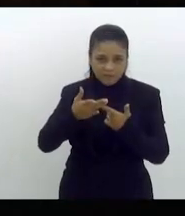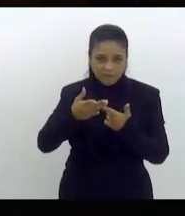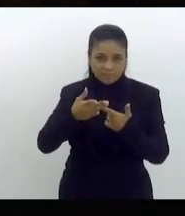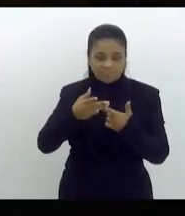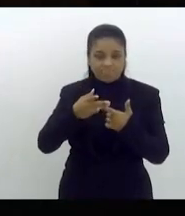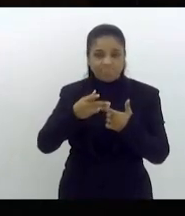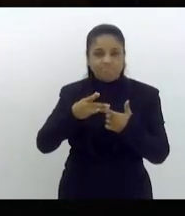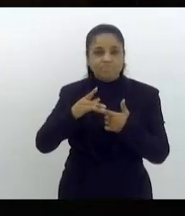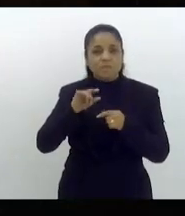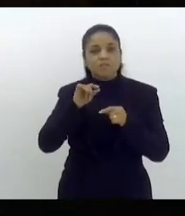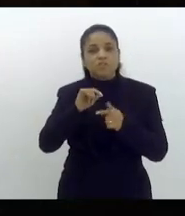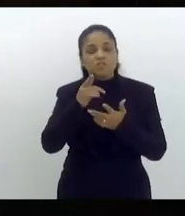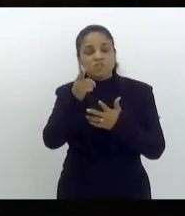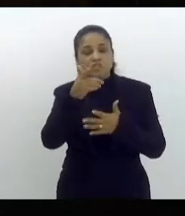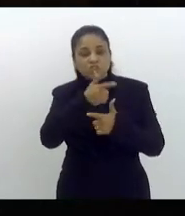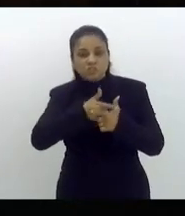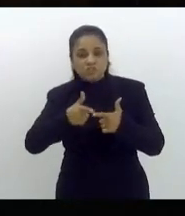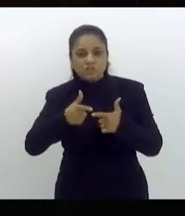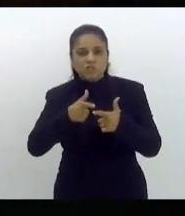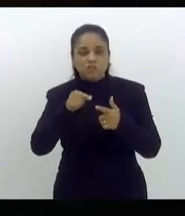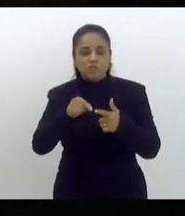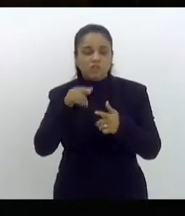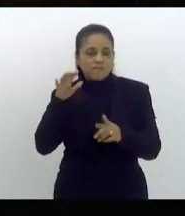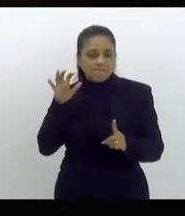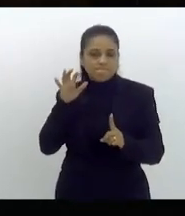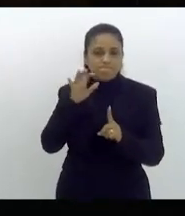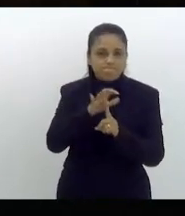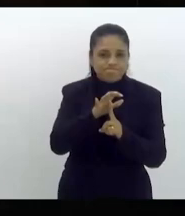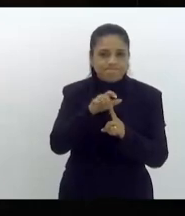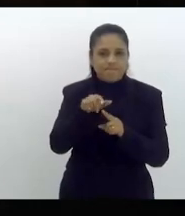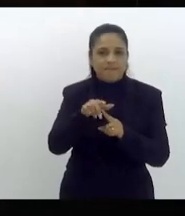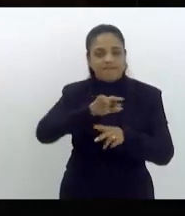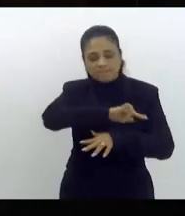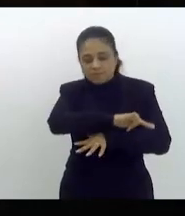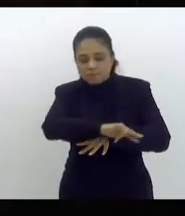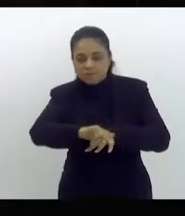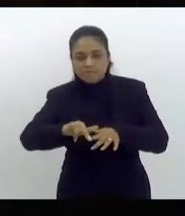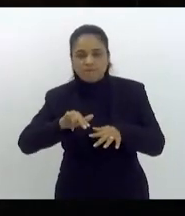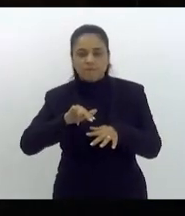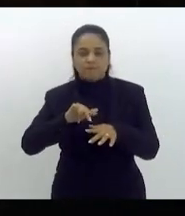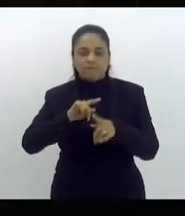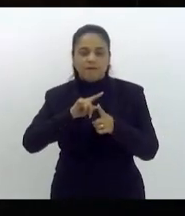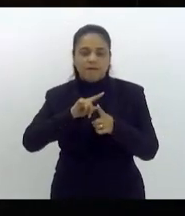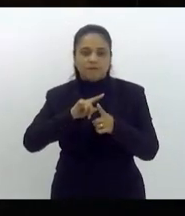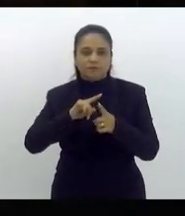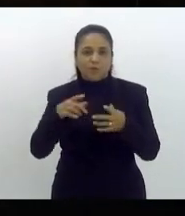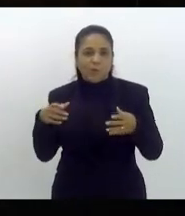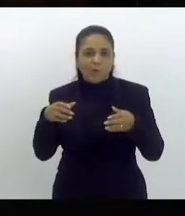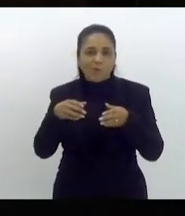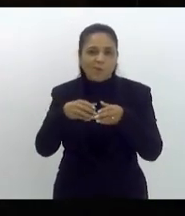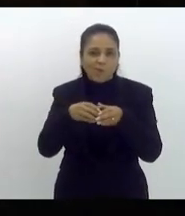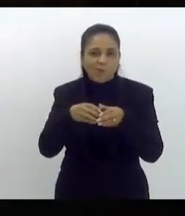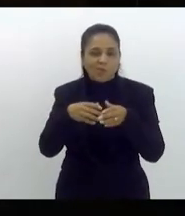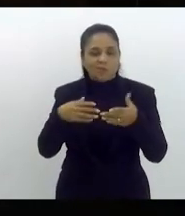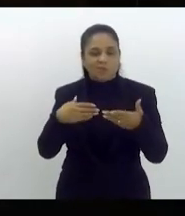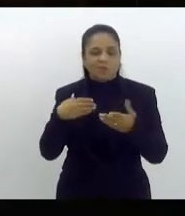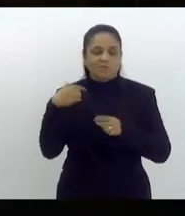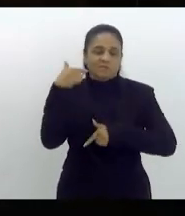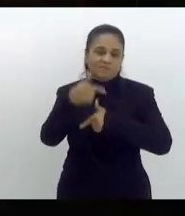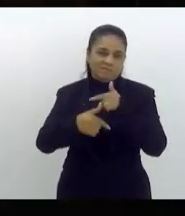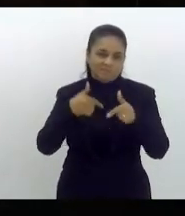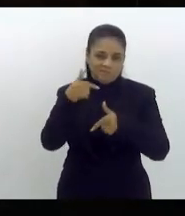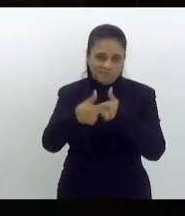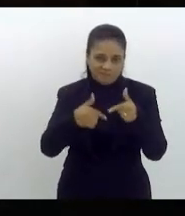enquadrar divid recalcar a diversidade inerente ao conjunto da classe